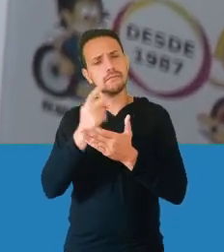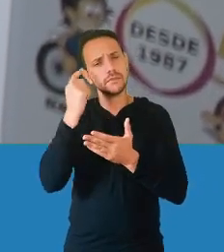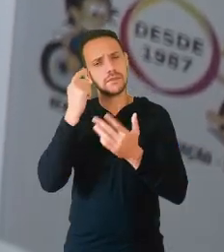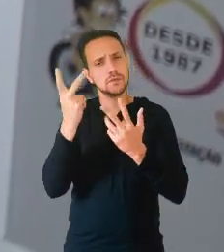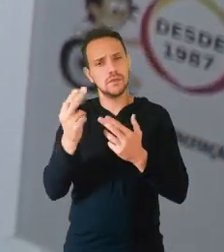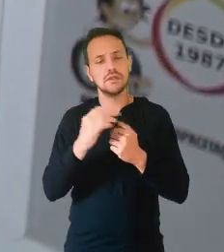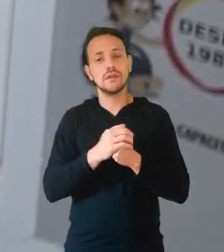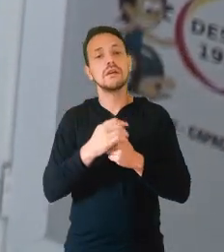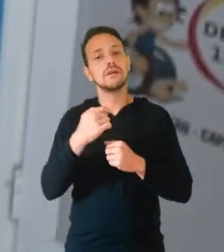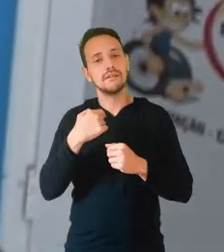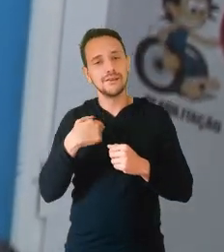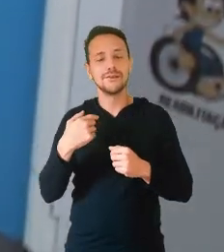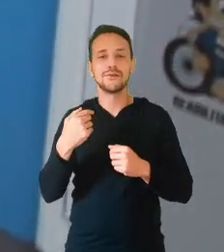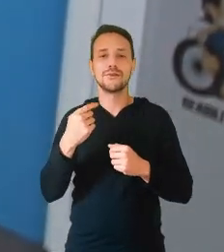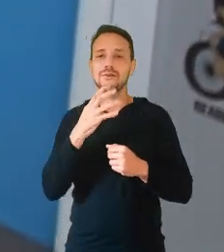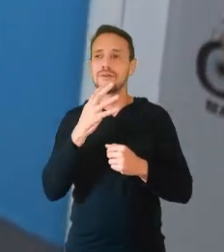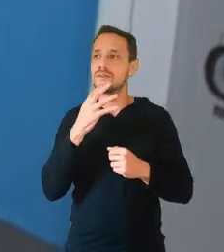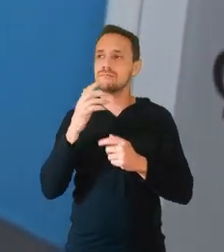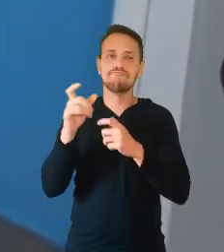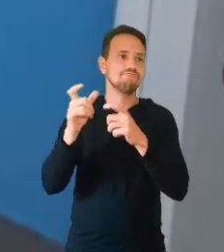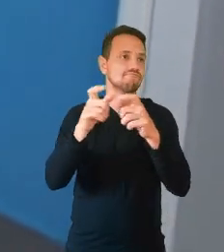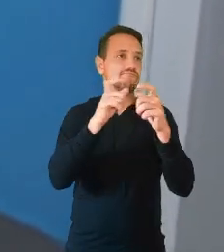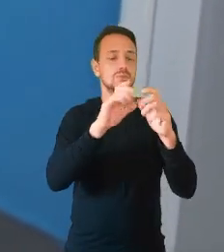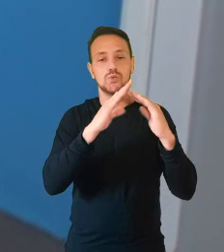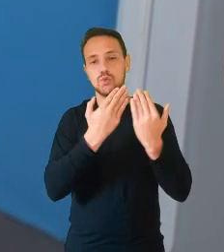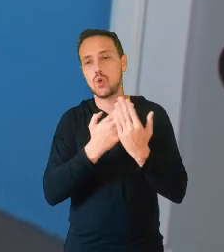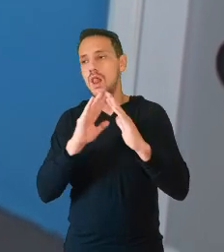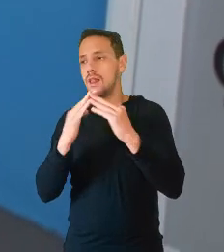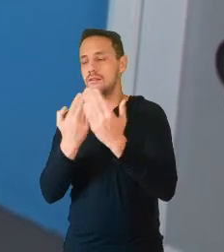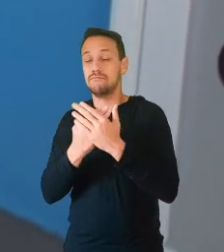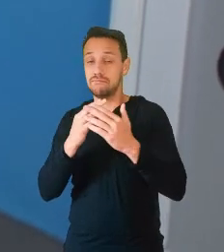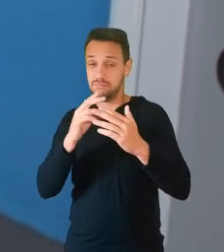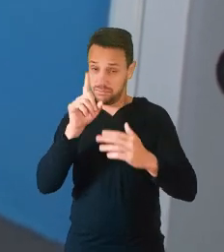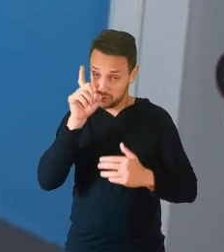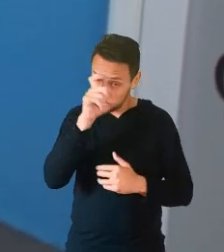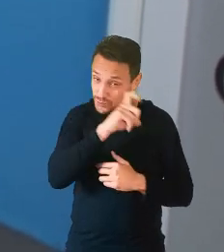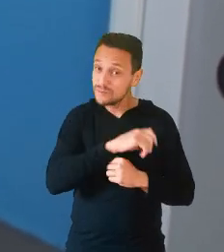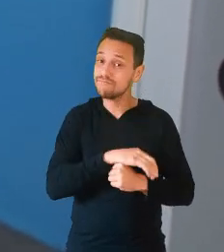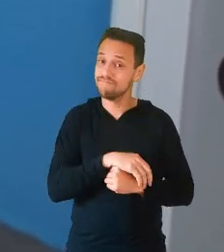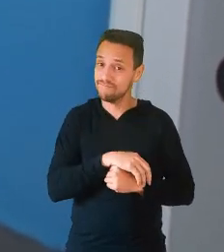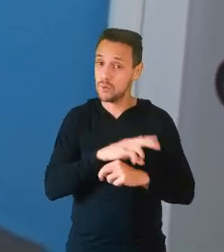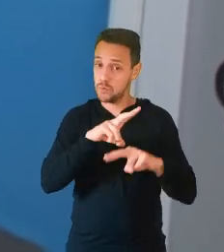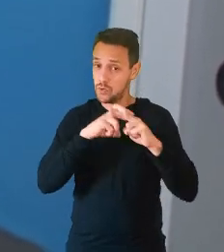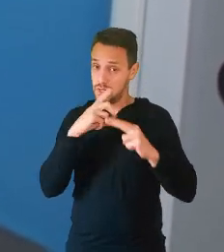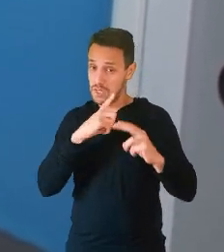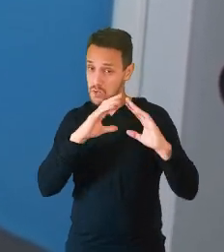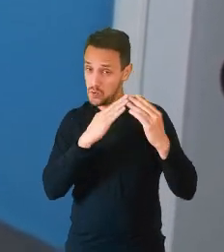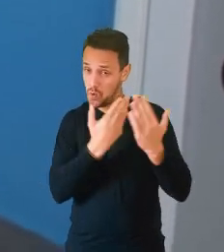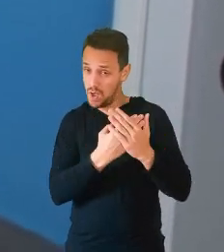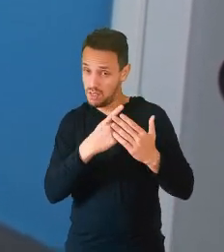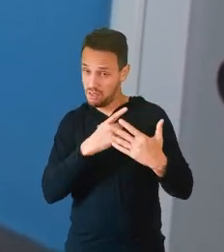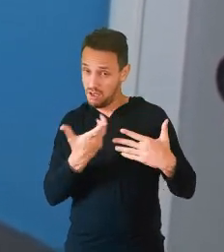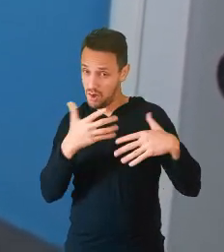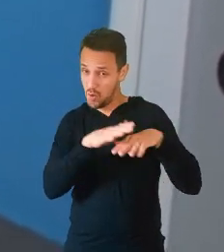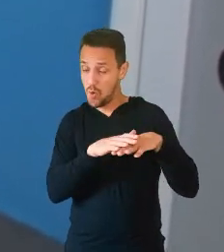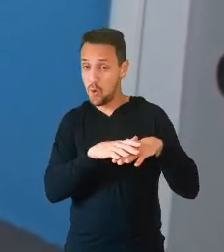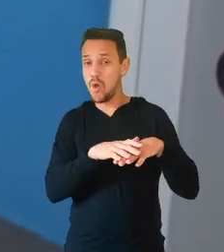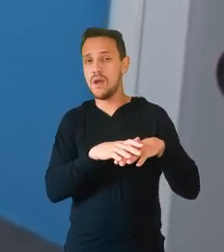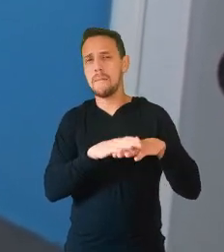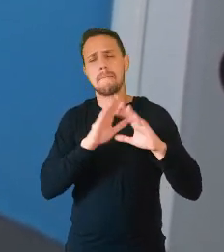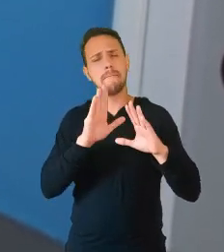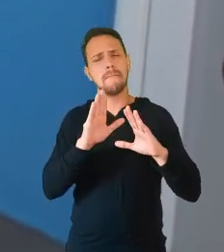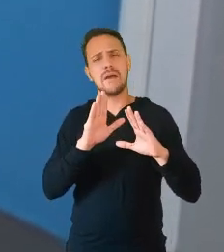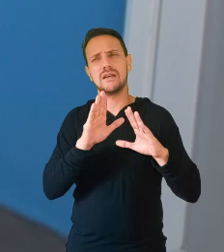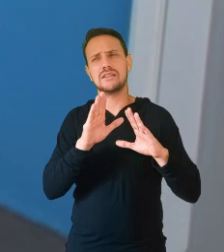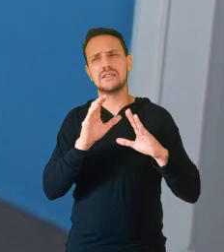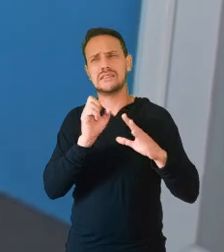nisso. E aí eu decidi conhecer as escolas, Lude. E foi um processo mais difícil, porque mesmo as escolas que eram consideradas mais inclusivas, já